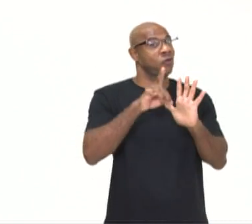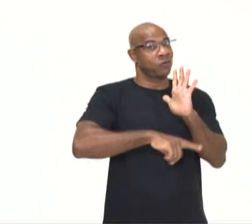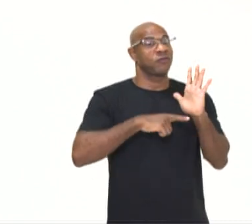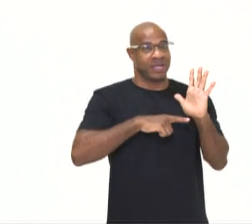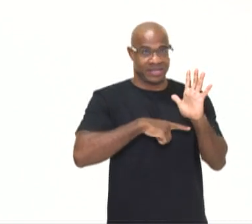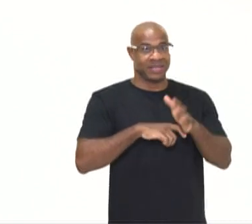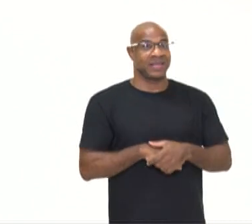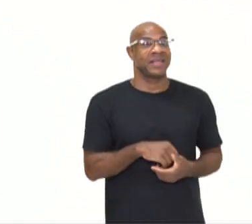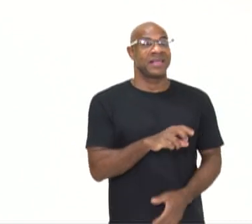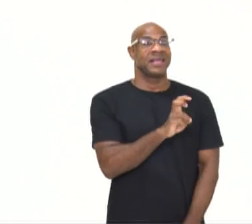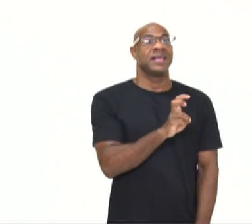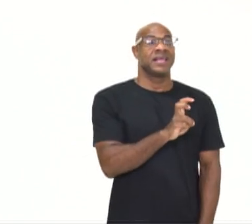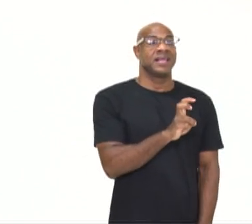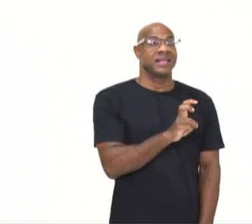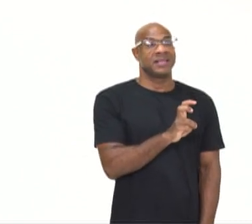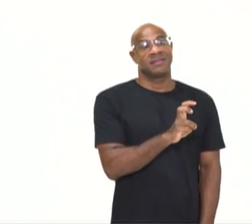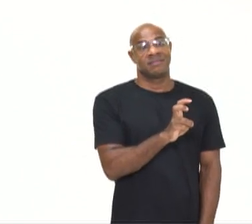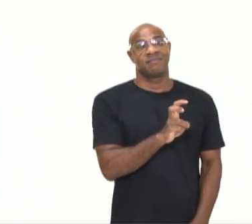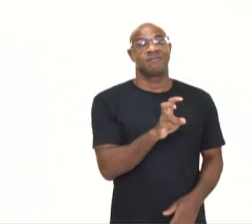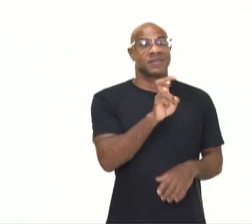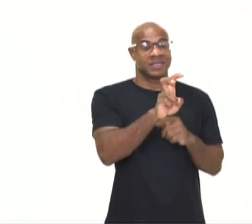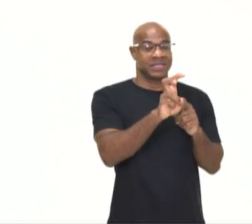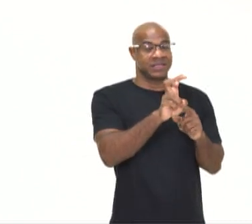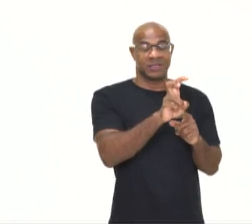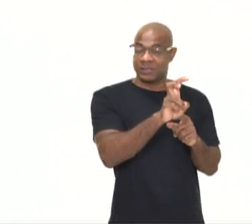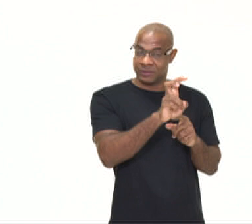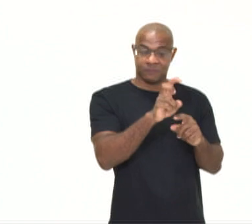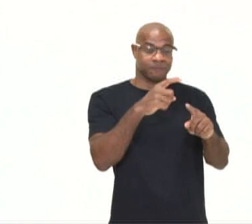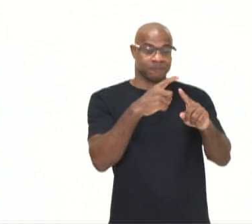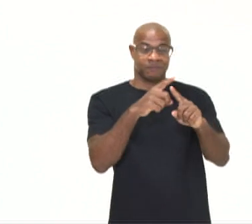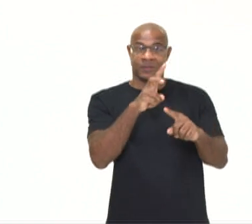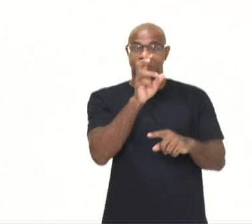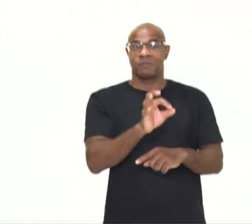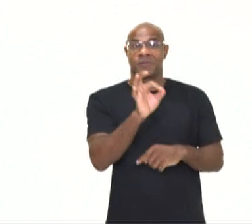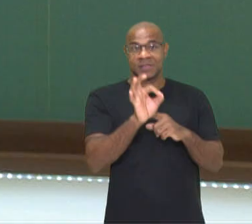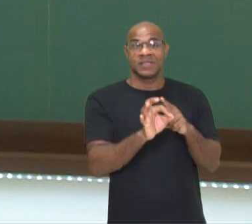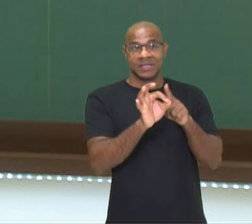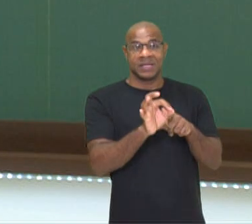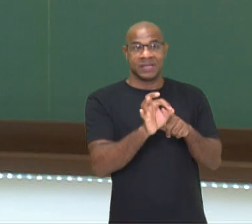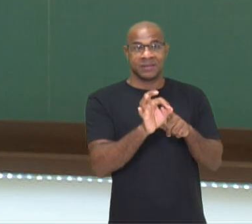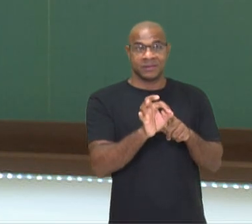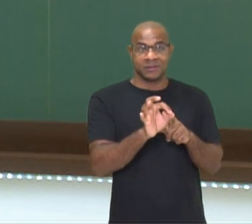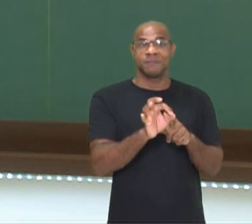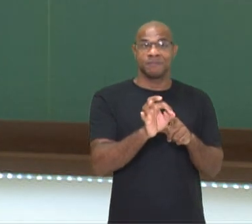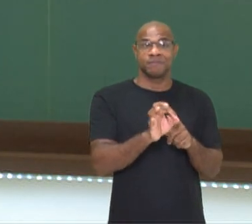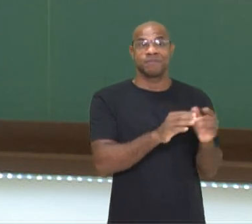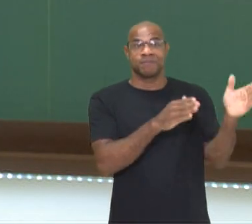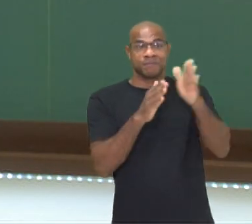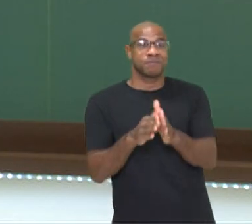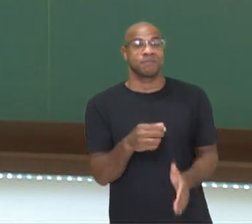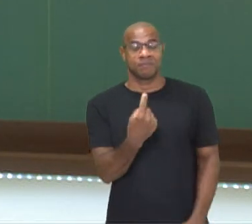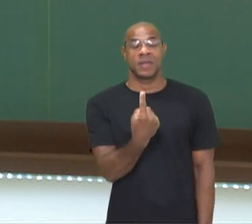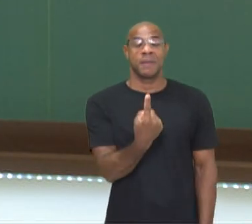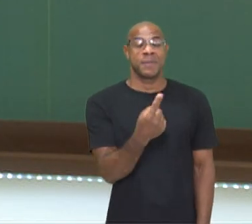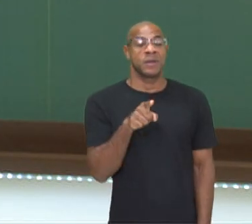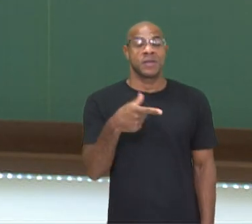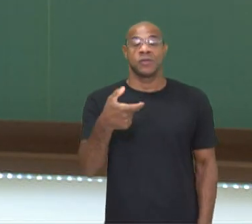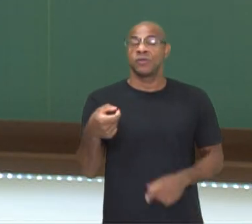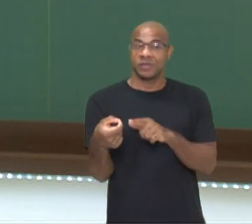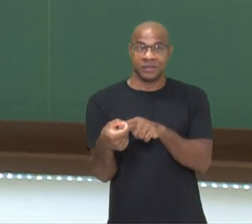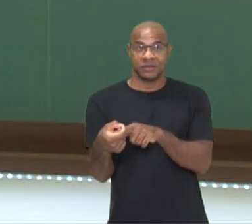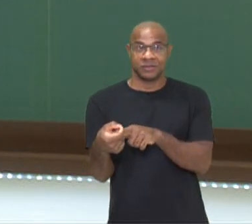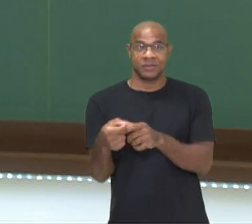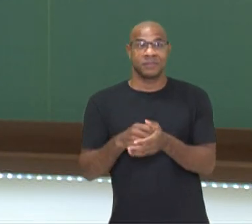seja, 5% de desconto sobre 1.200. Você sabe calcular desconto, né? Calcular o percentual.